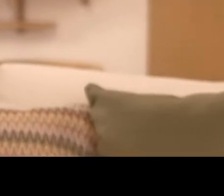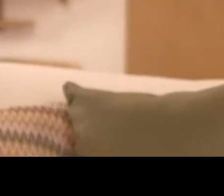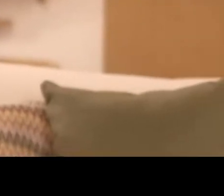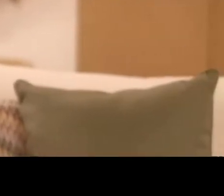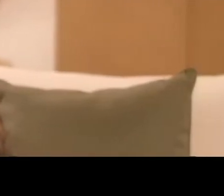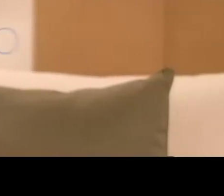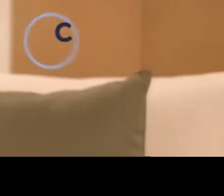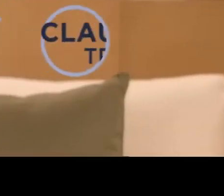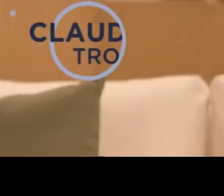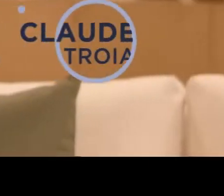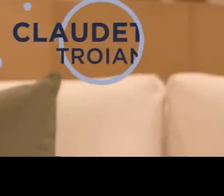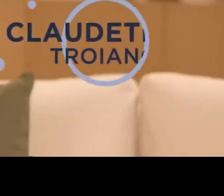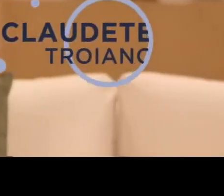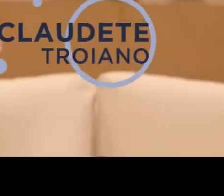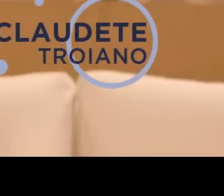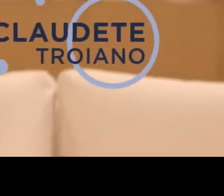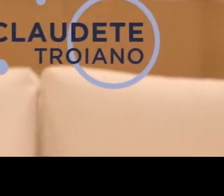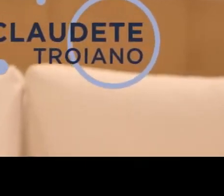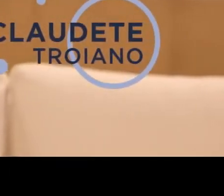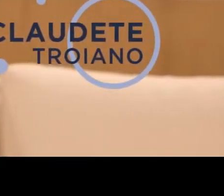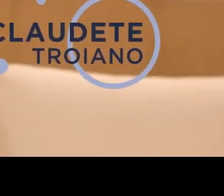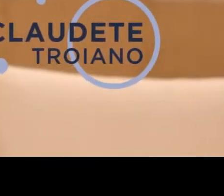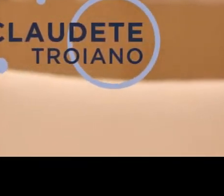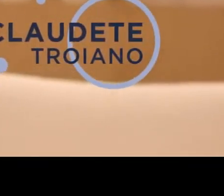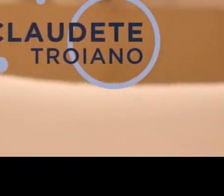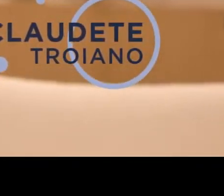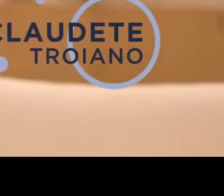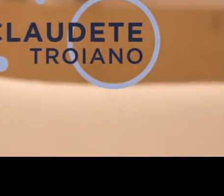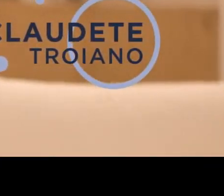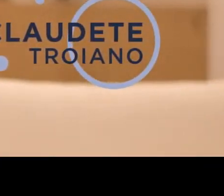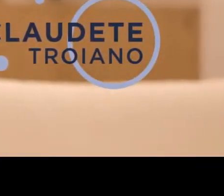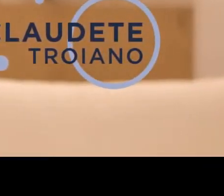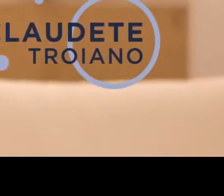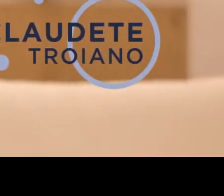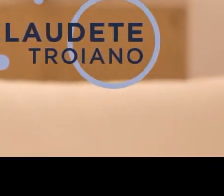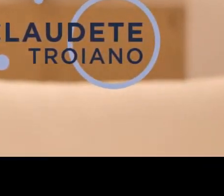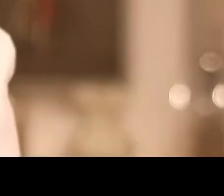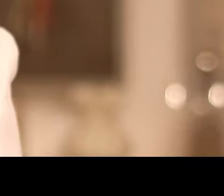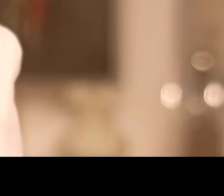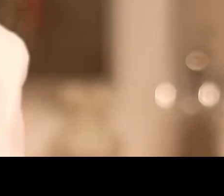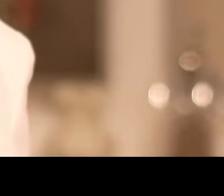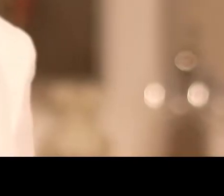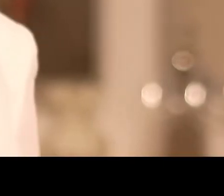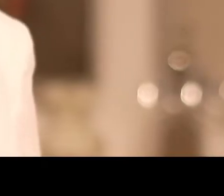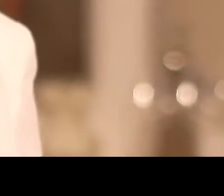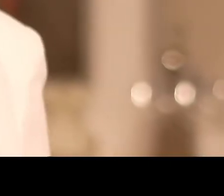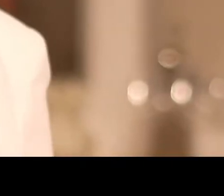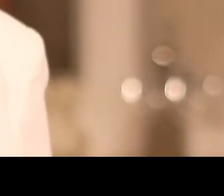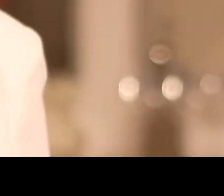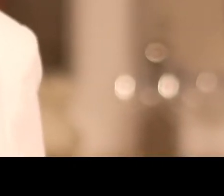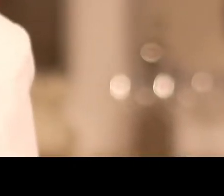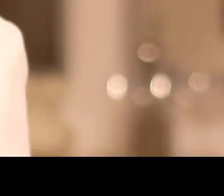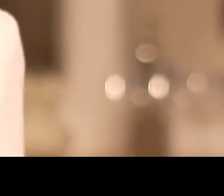A Ultrafarma está sempre pensando em facilitar a vida de quem precisa comprar remédios, inclusive aqueles tarjados. Quando